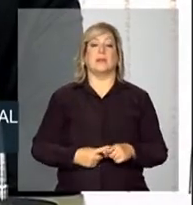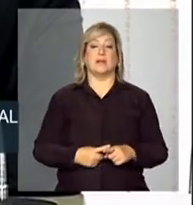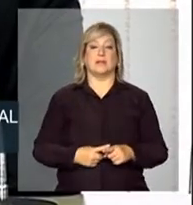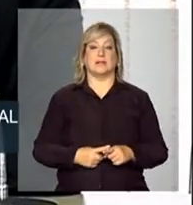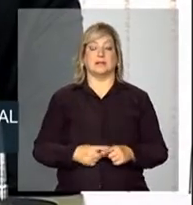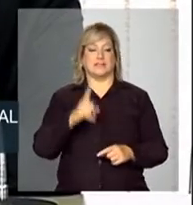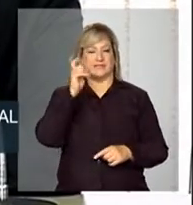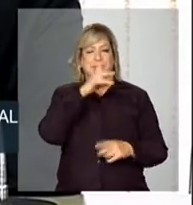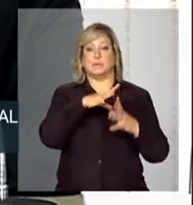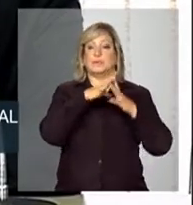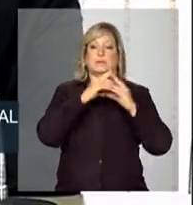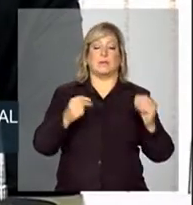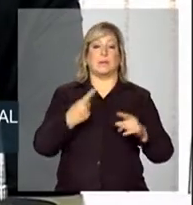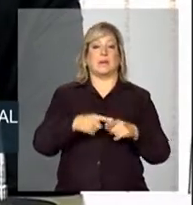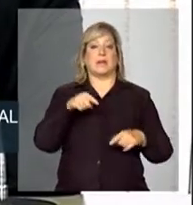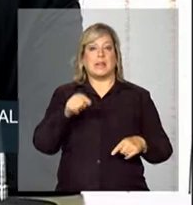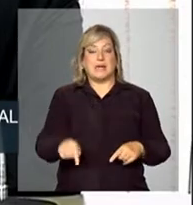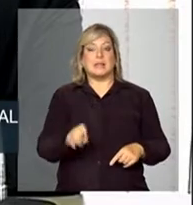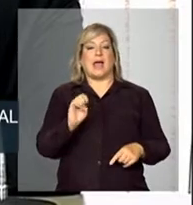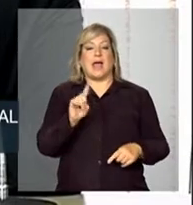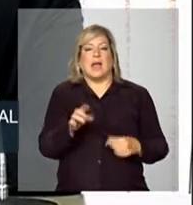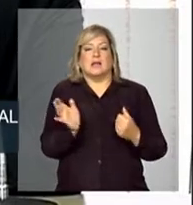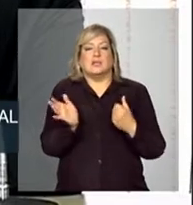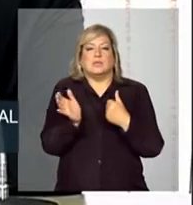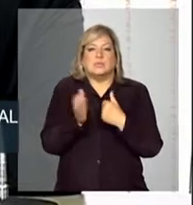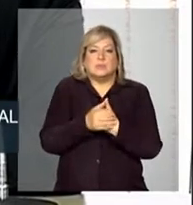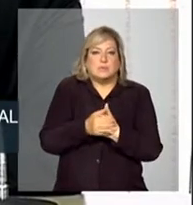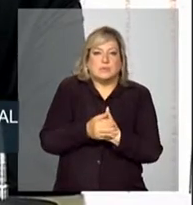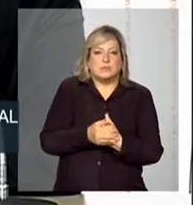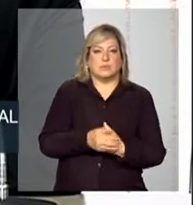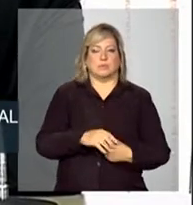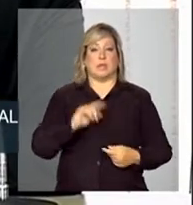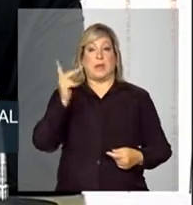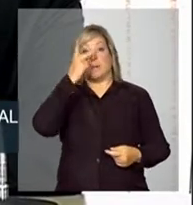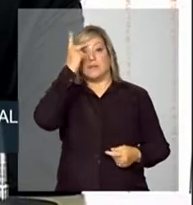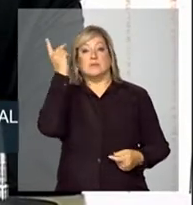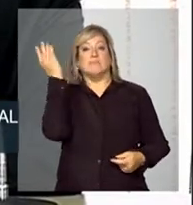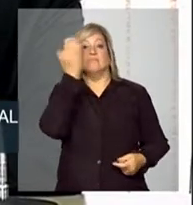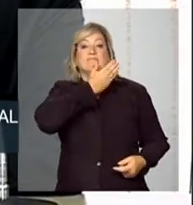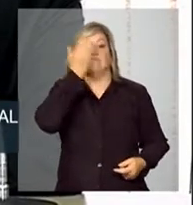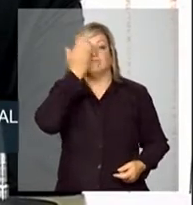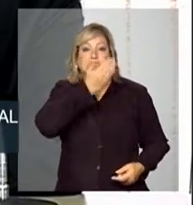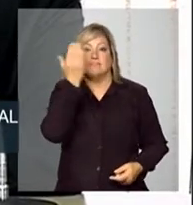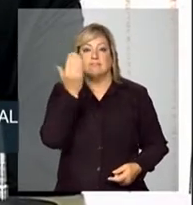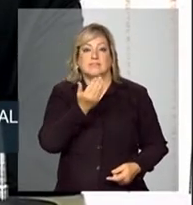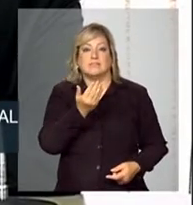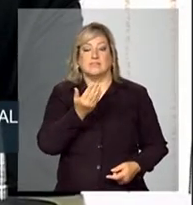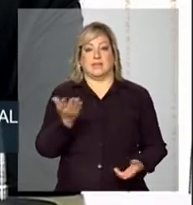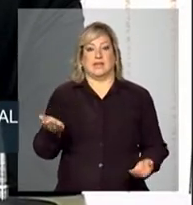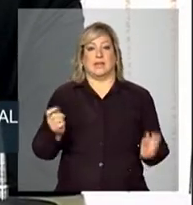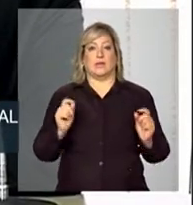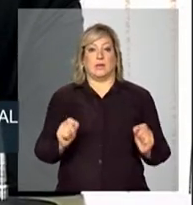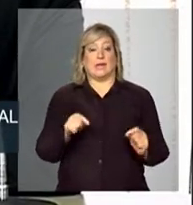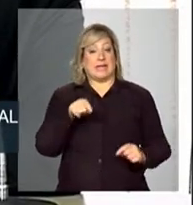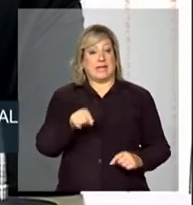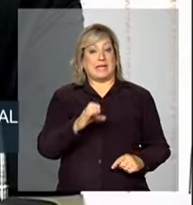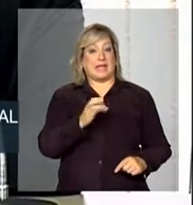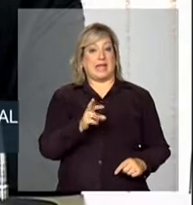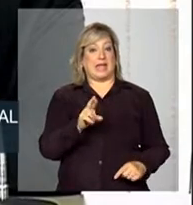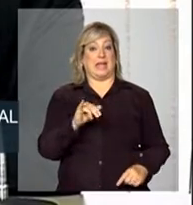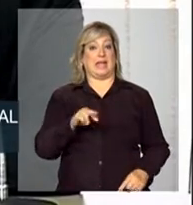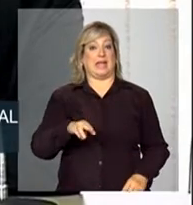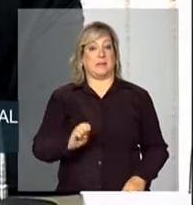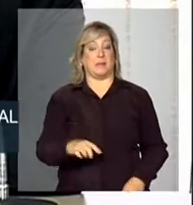Ele é tido como um crime subterrâneo ele é um crime e que as pessoas não percebem que está ocorrendo ele é um